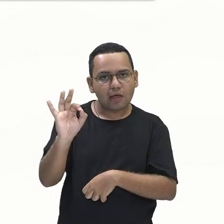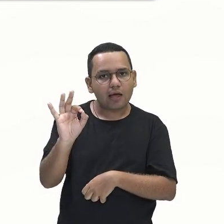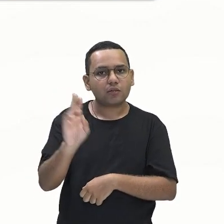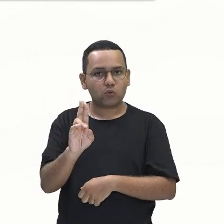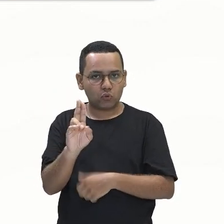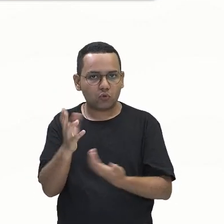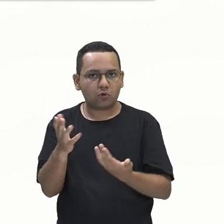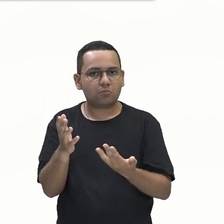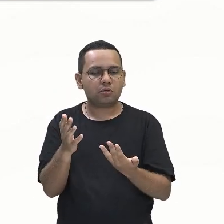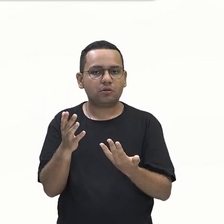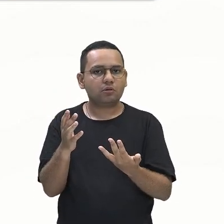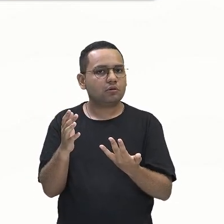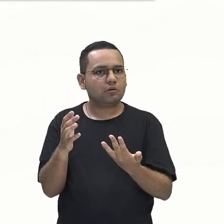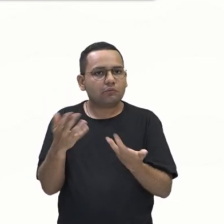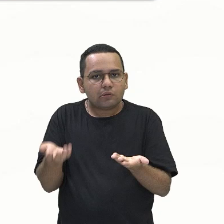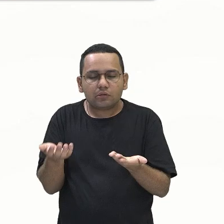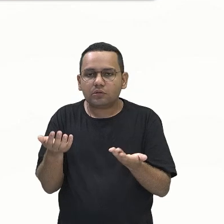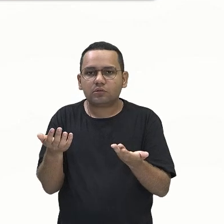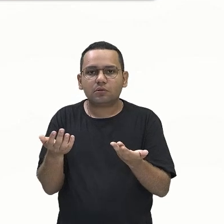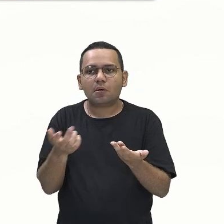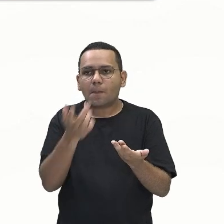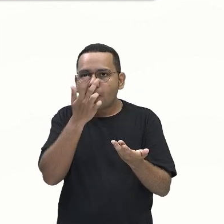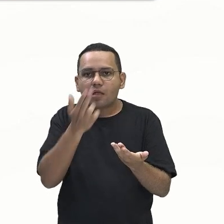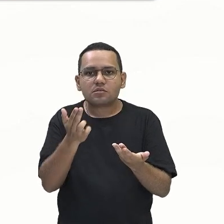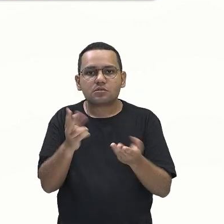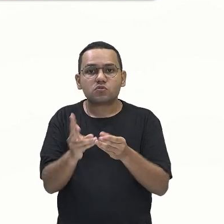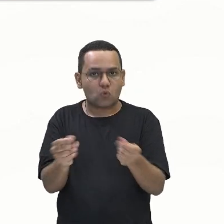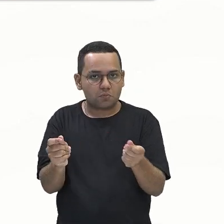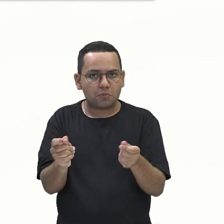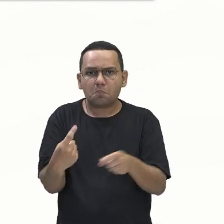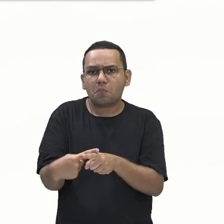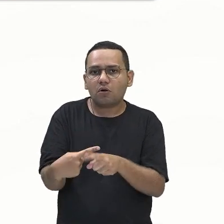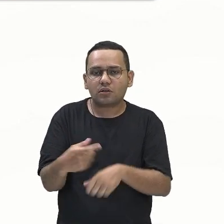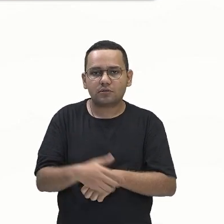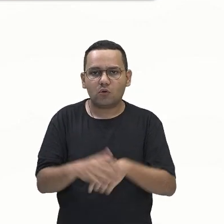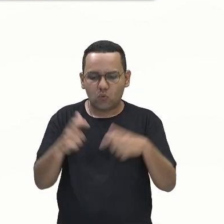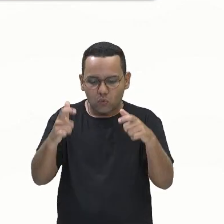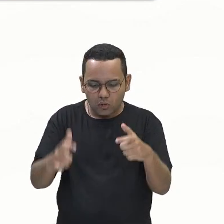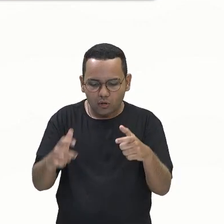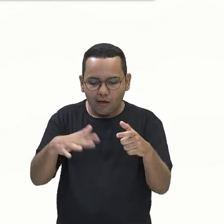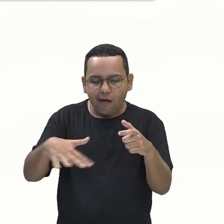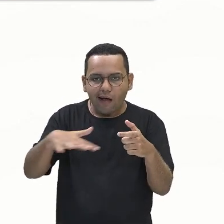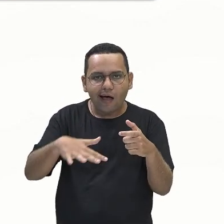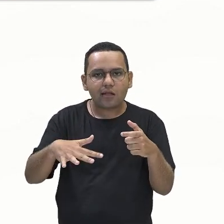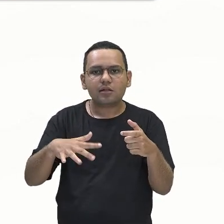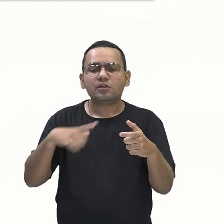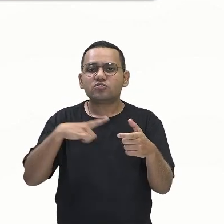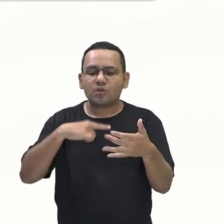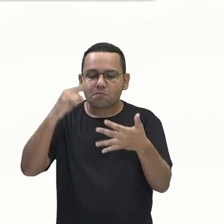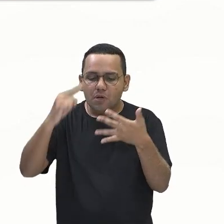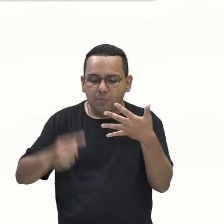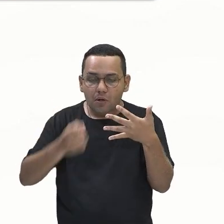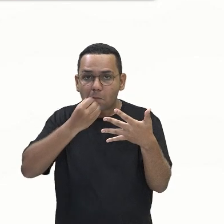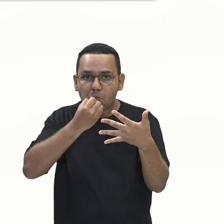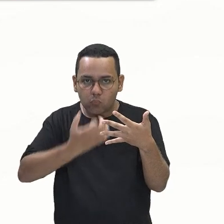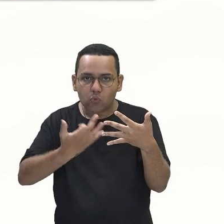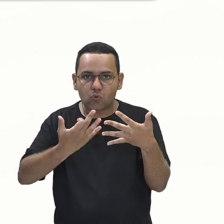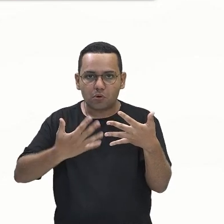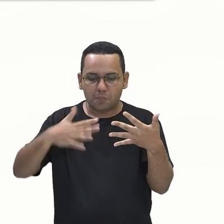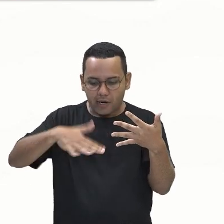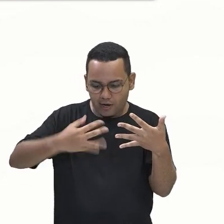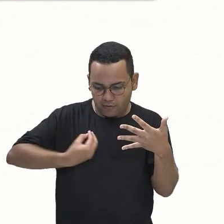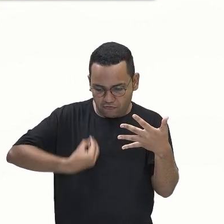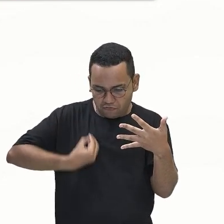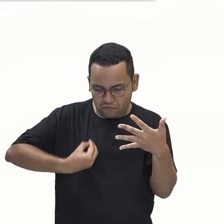mais encontradas naquele ambiente, porque aquele ambiente perdeu as condições ideais para a sobrevivência